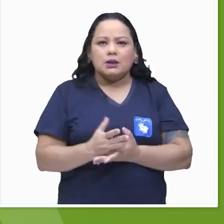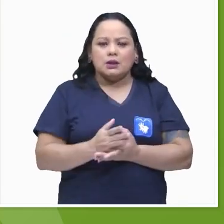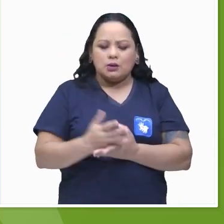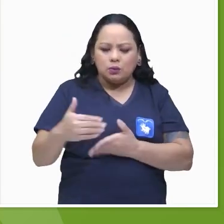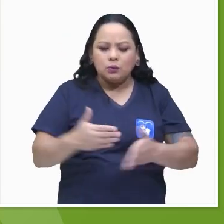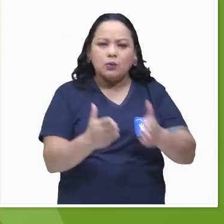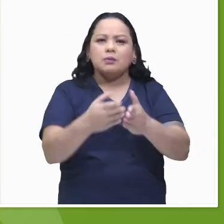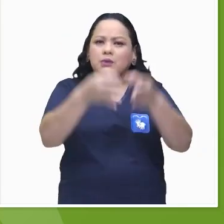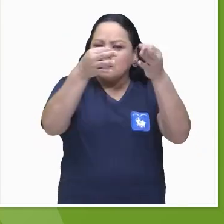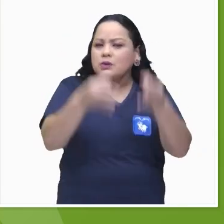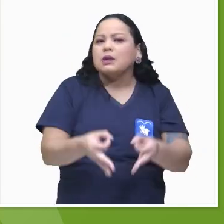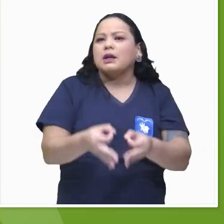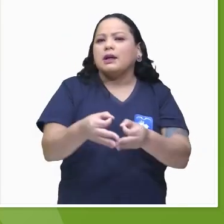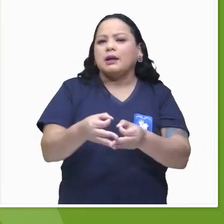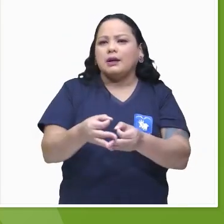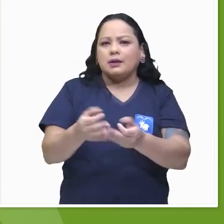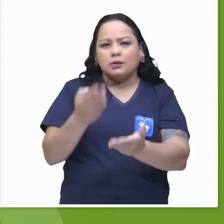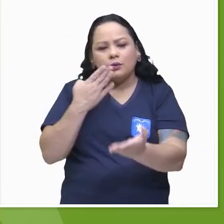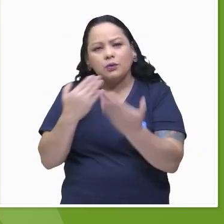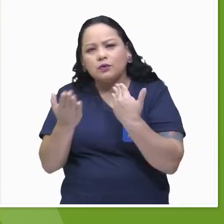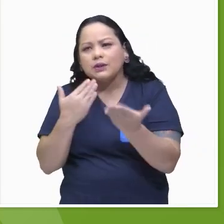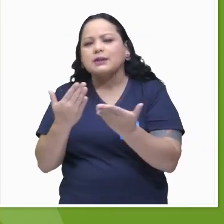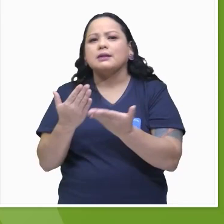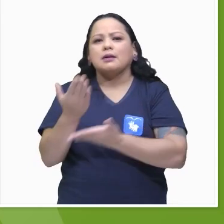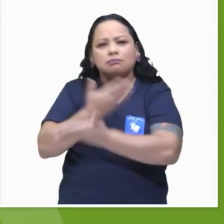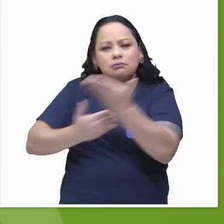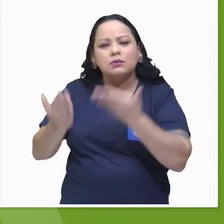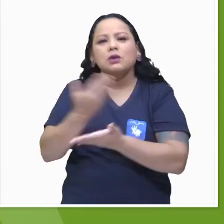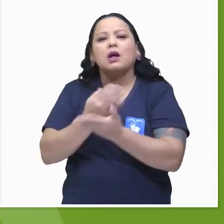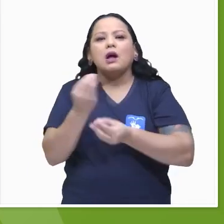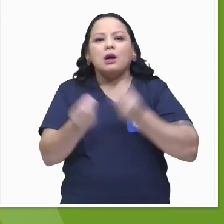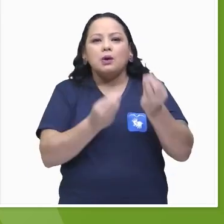correto, conversar, né? Então, ter ali um